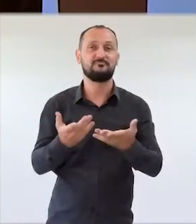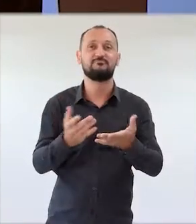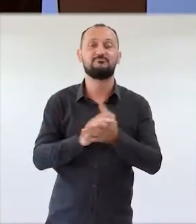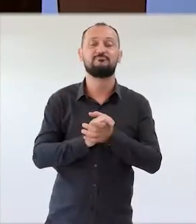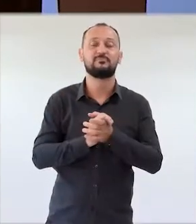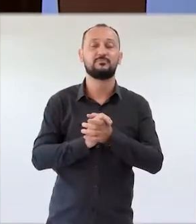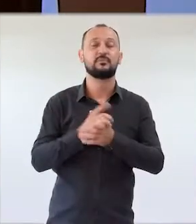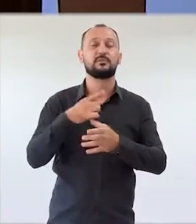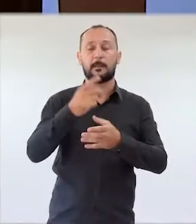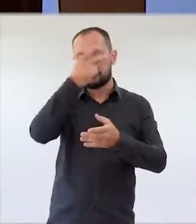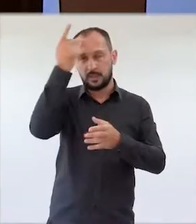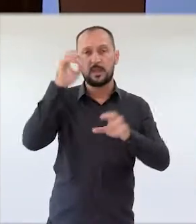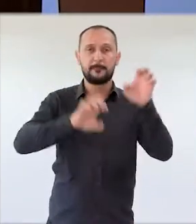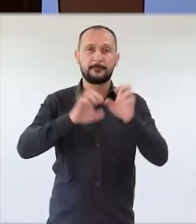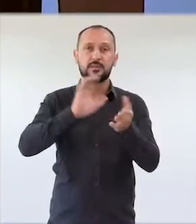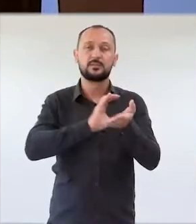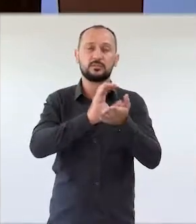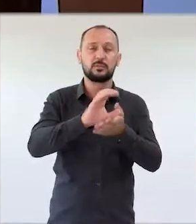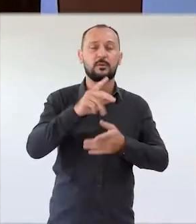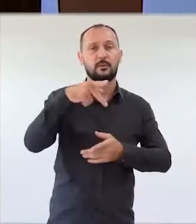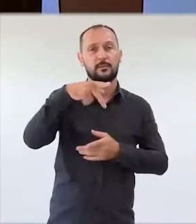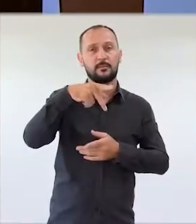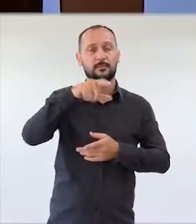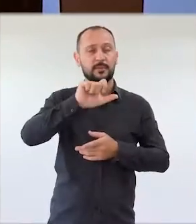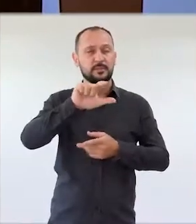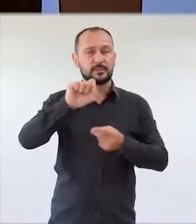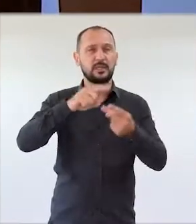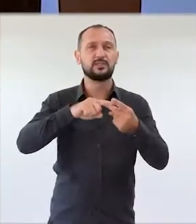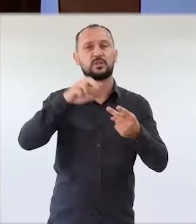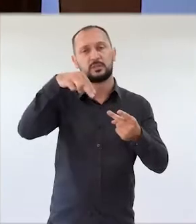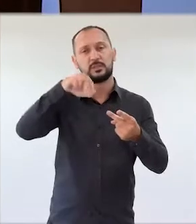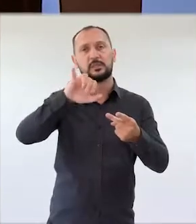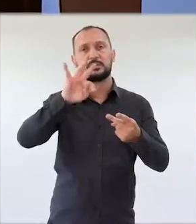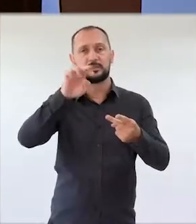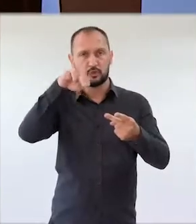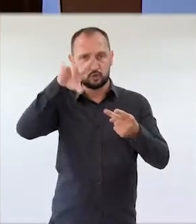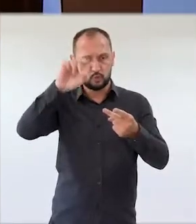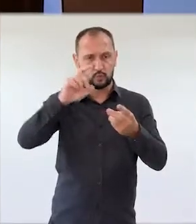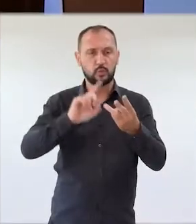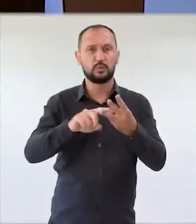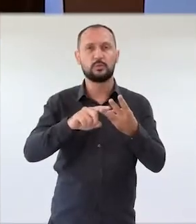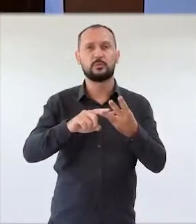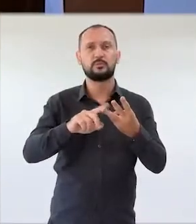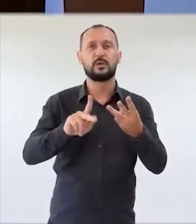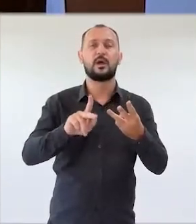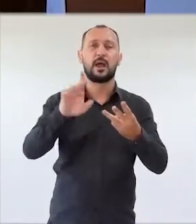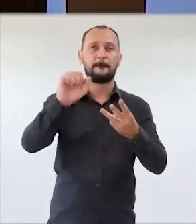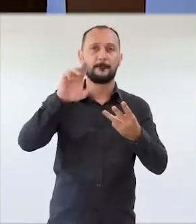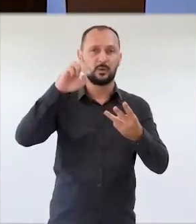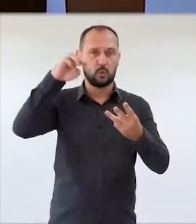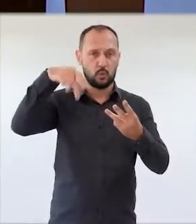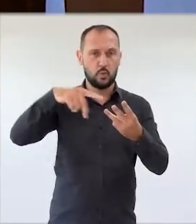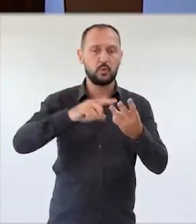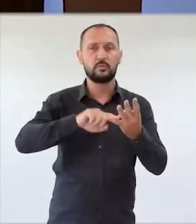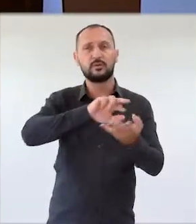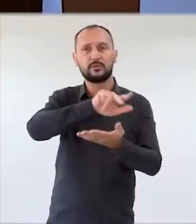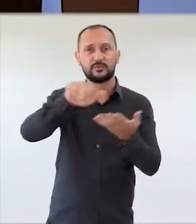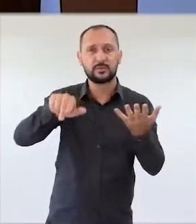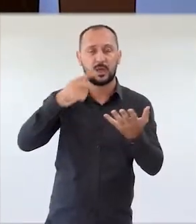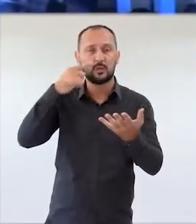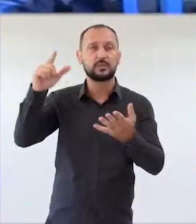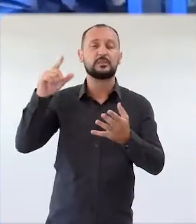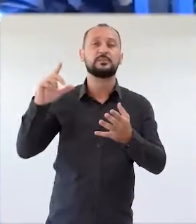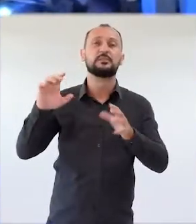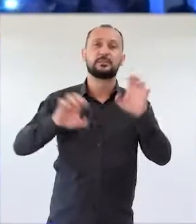nós temos grandes patrocinadores como a PlayStation, Nintendo, Ubisoft, Capcom, Philips, entre